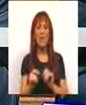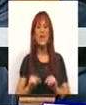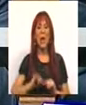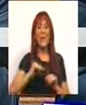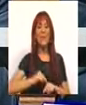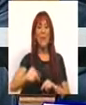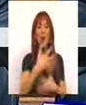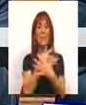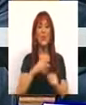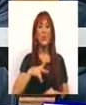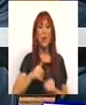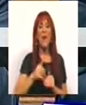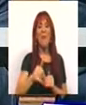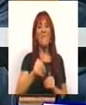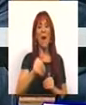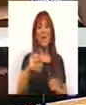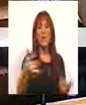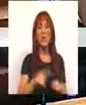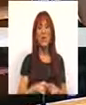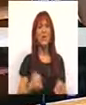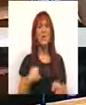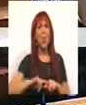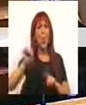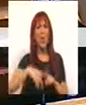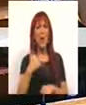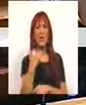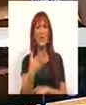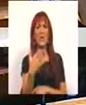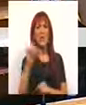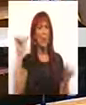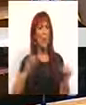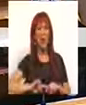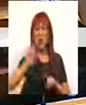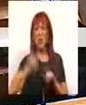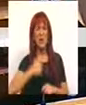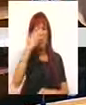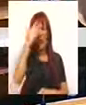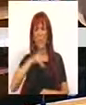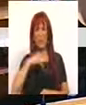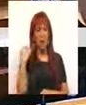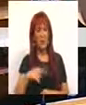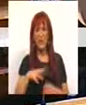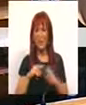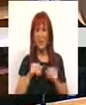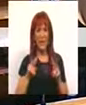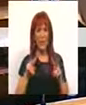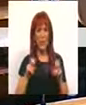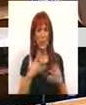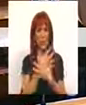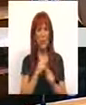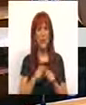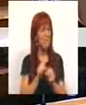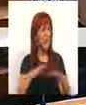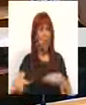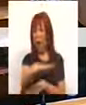próxima época de incêndios em Portugal. Tendo sido o ano 2017 o pior ano em que há memória no nosso país em matéria de incêndios, quer na